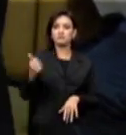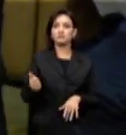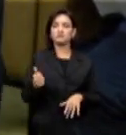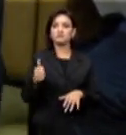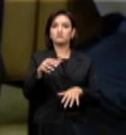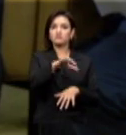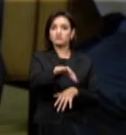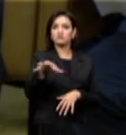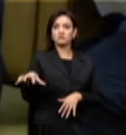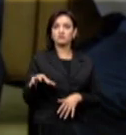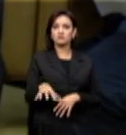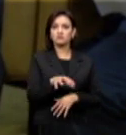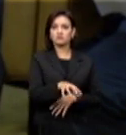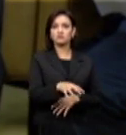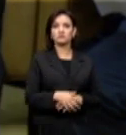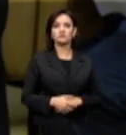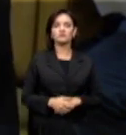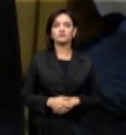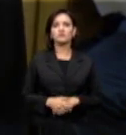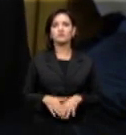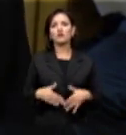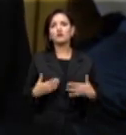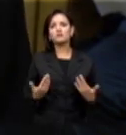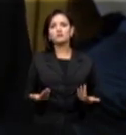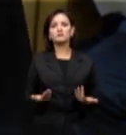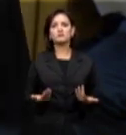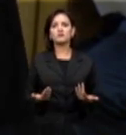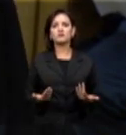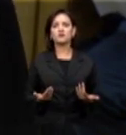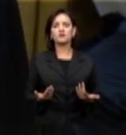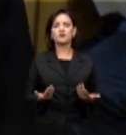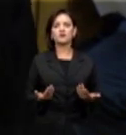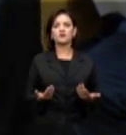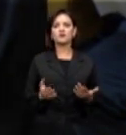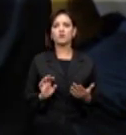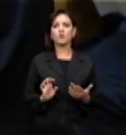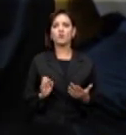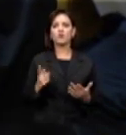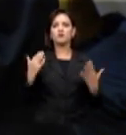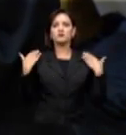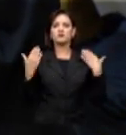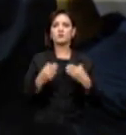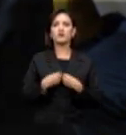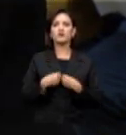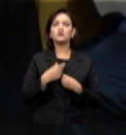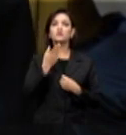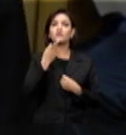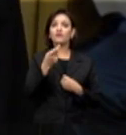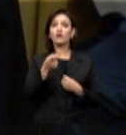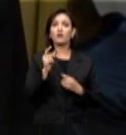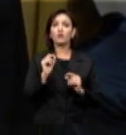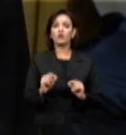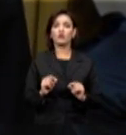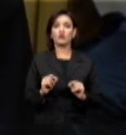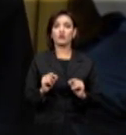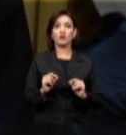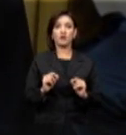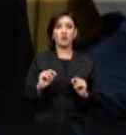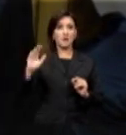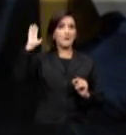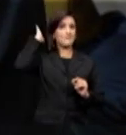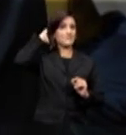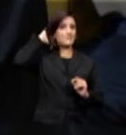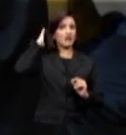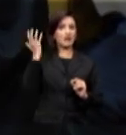o ex-ministro Aires Brito está nos dizendo? É exatamente o que o Estado do Pará quer. É que se comprove, caso